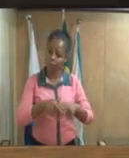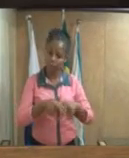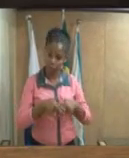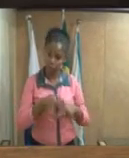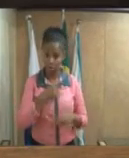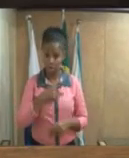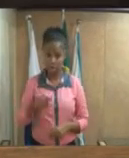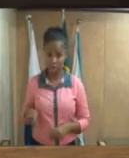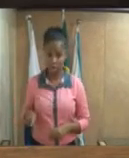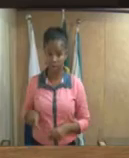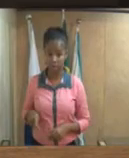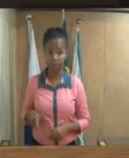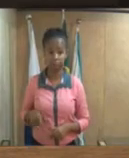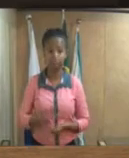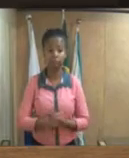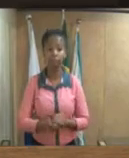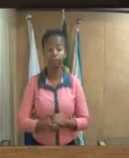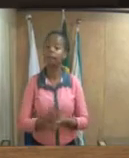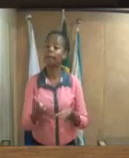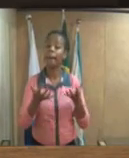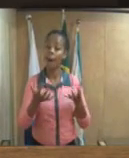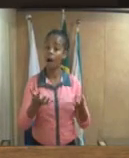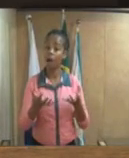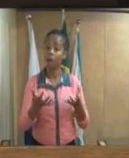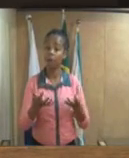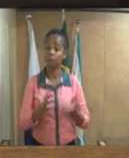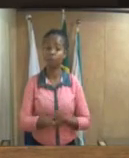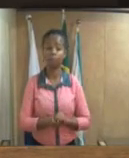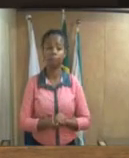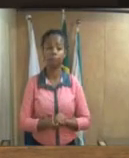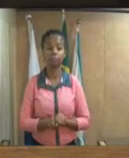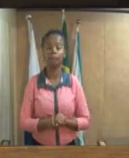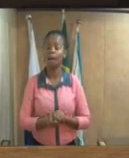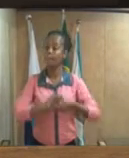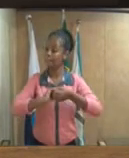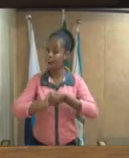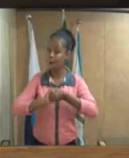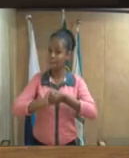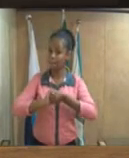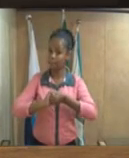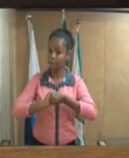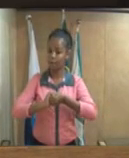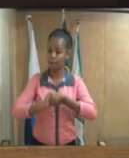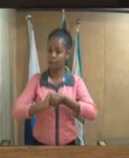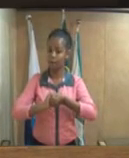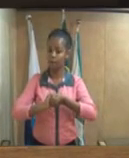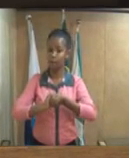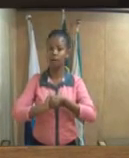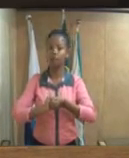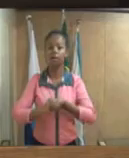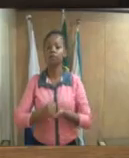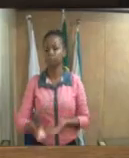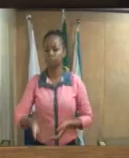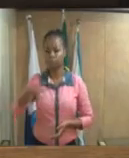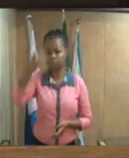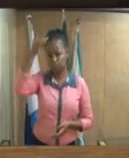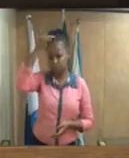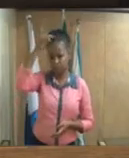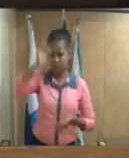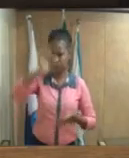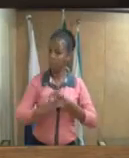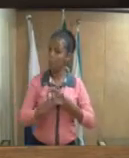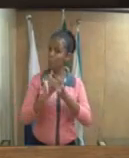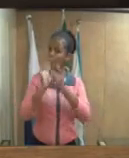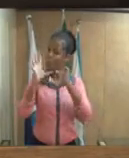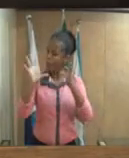presidente, eu quero me parabenizar pelo seu espírito democrático,